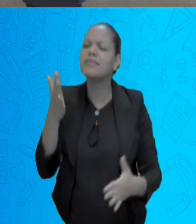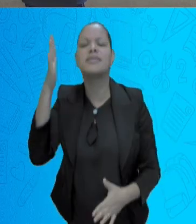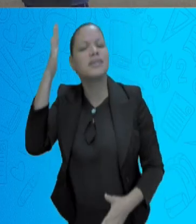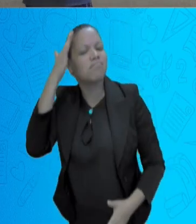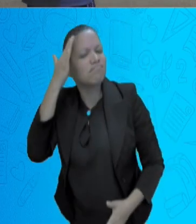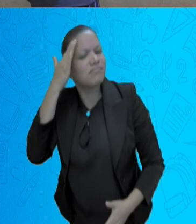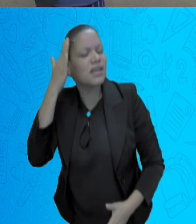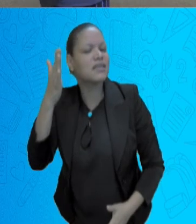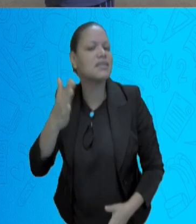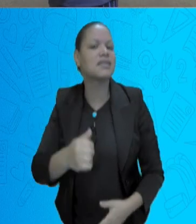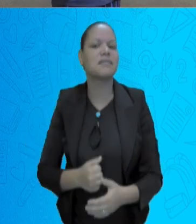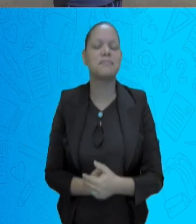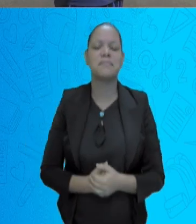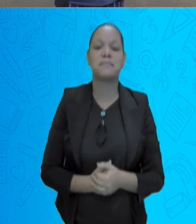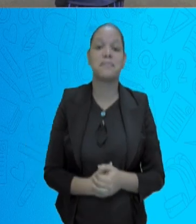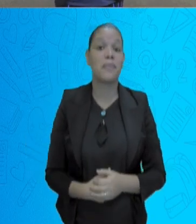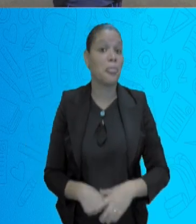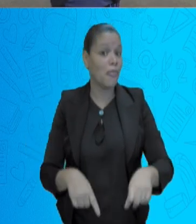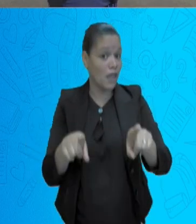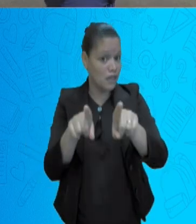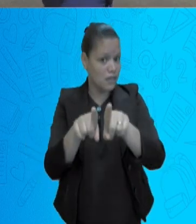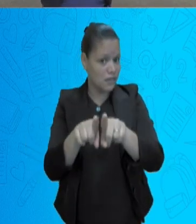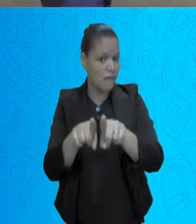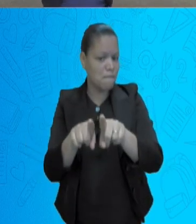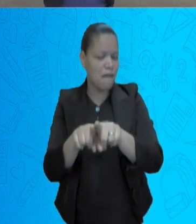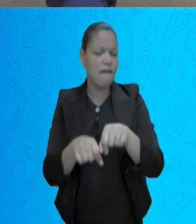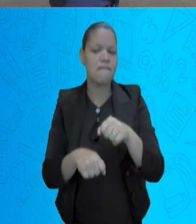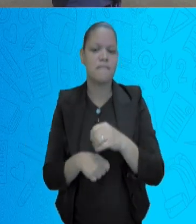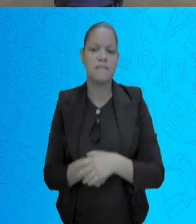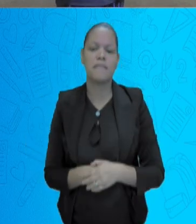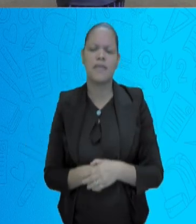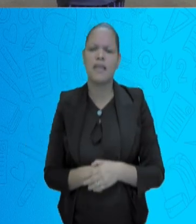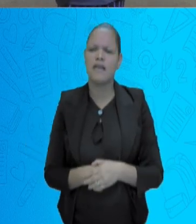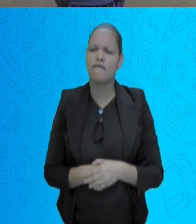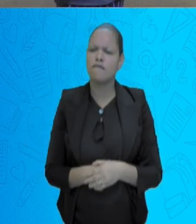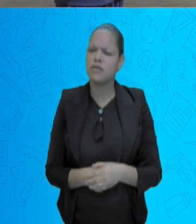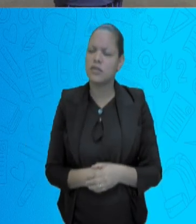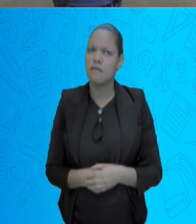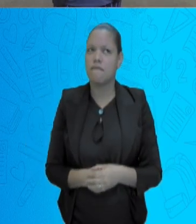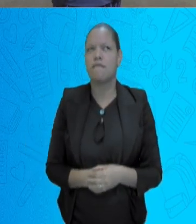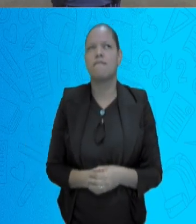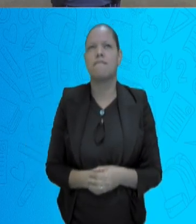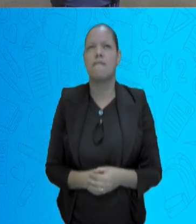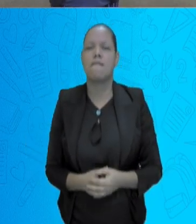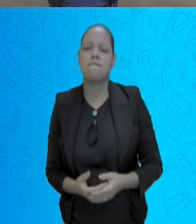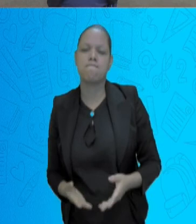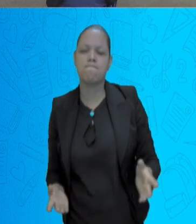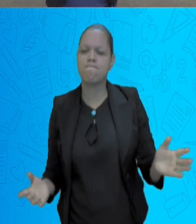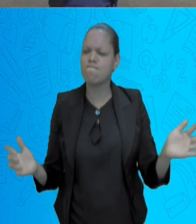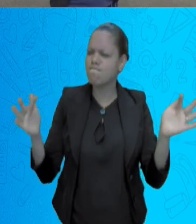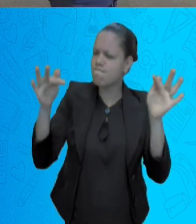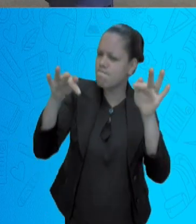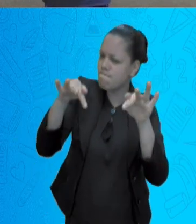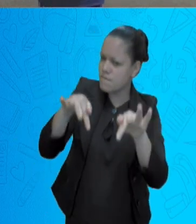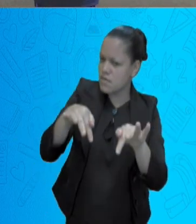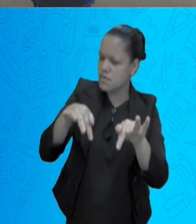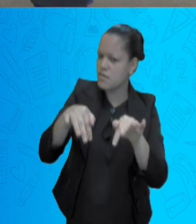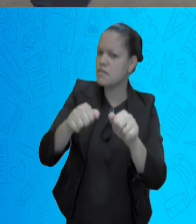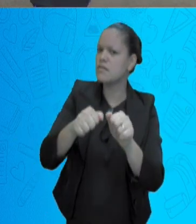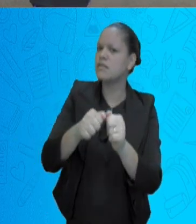por último, ou seja, a conclusão, nós vamos fechar o nosso assunto com a